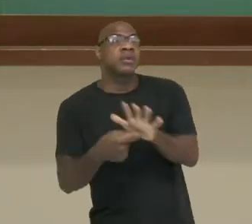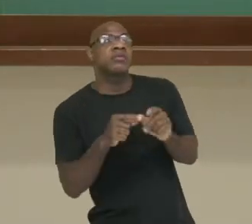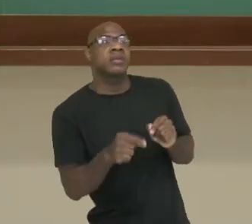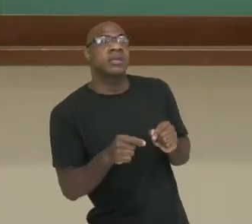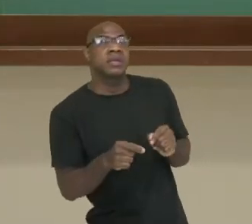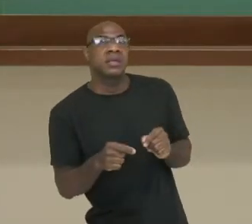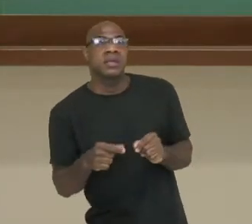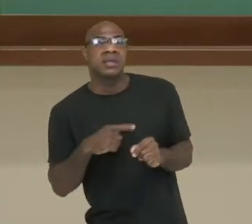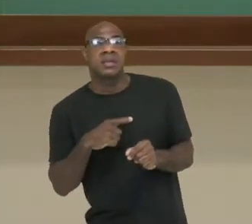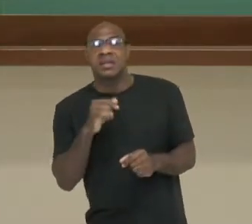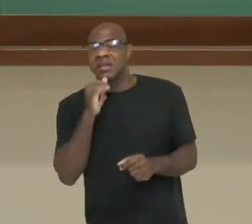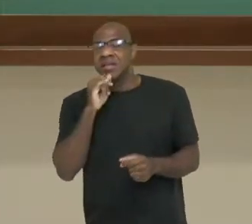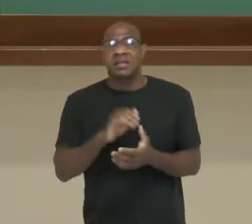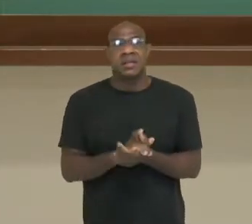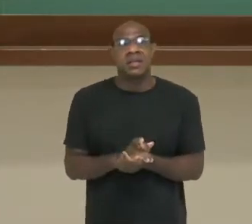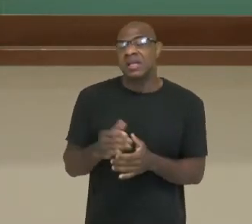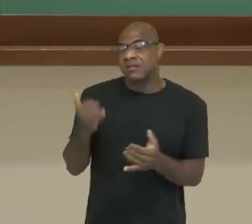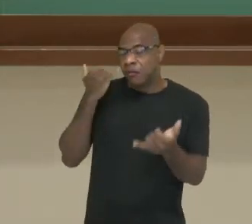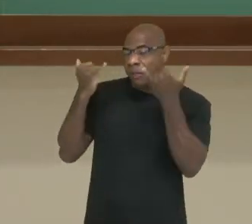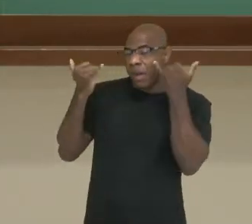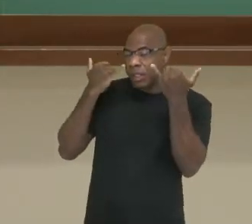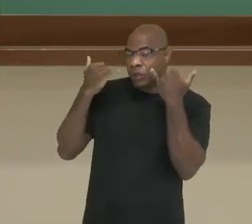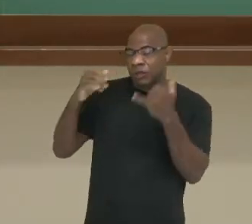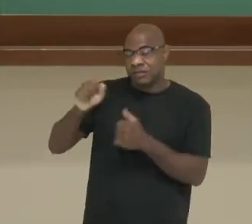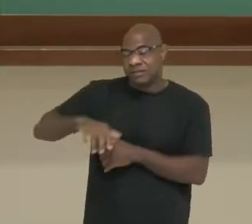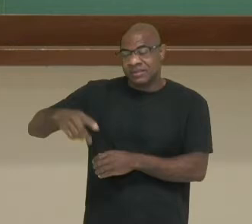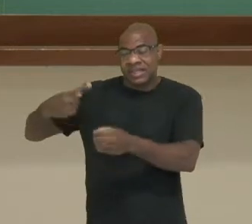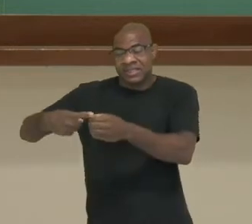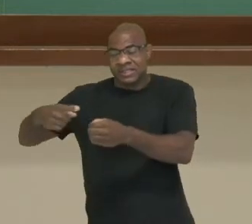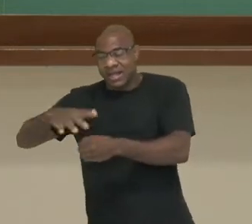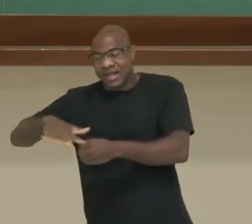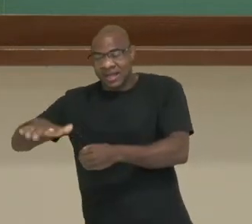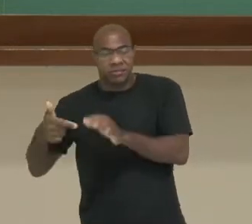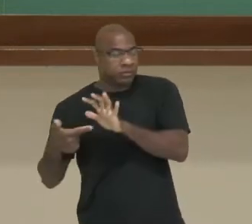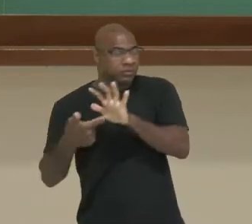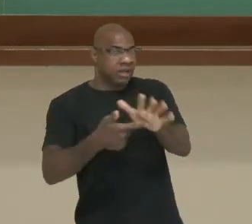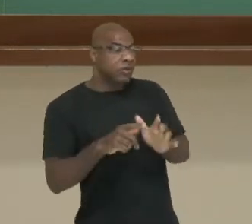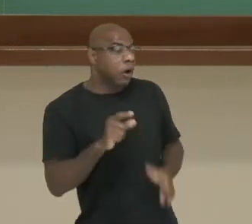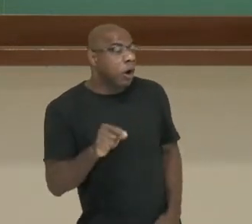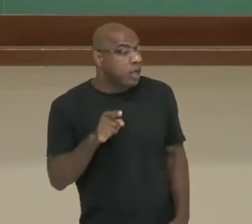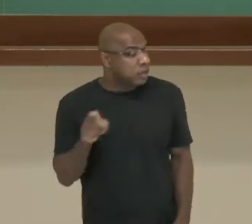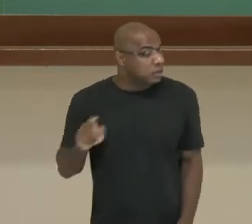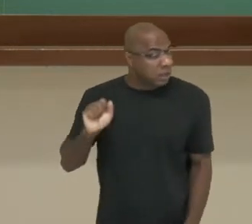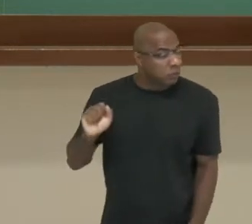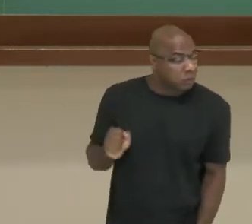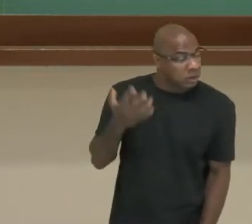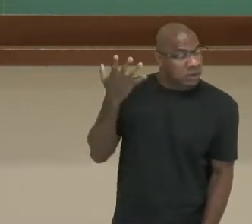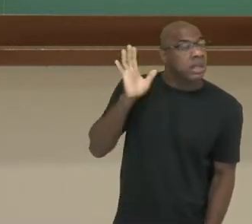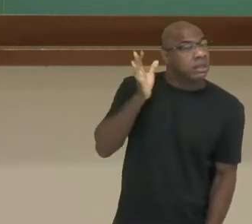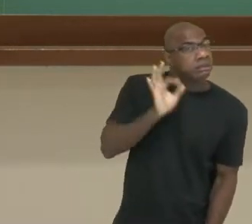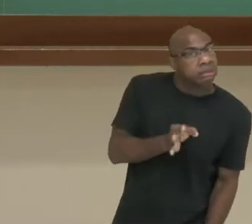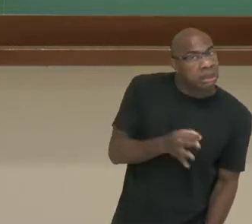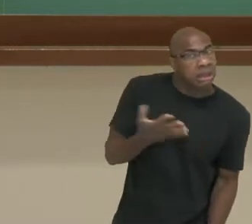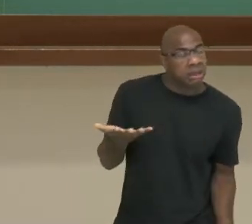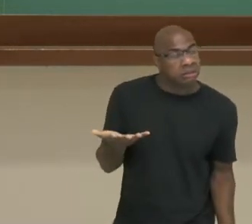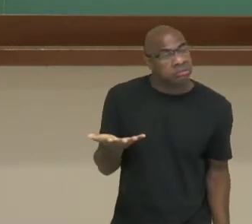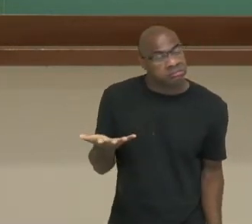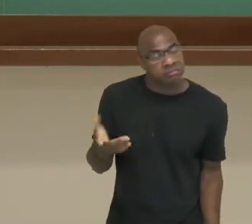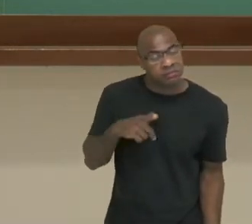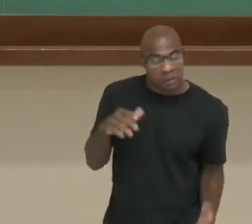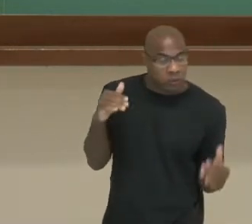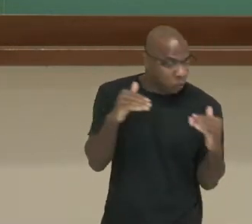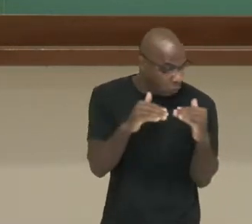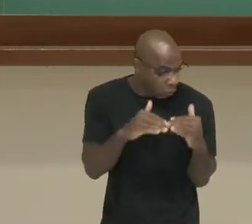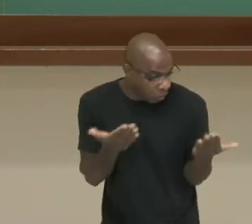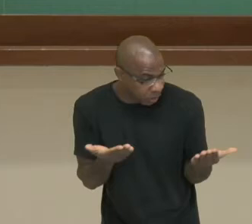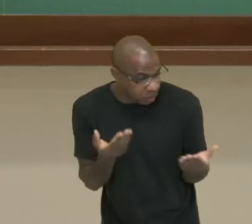da sociedade, então trazia as informações, né? Trazia, olha, isso está acontecendo, é realmente certo? Vocês concordam com isso?